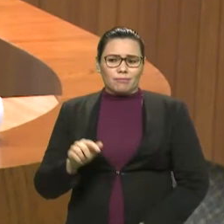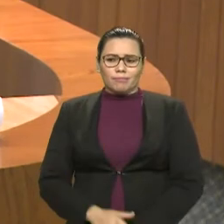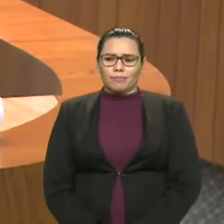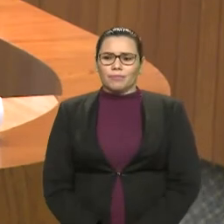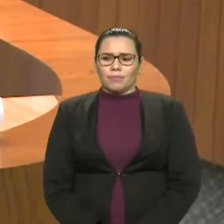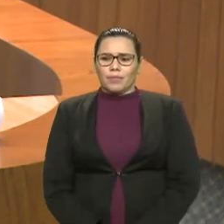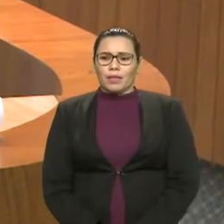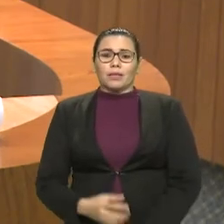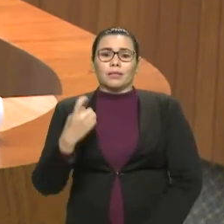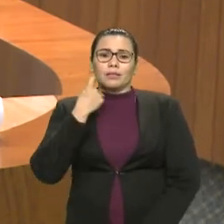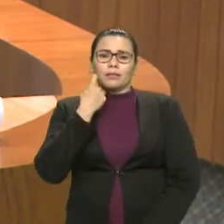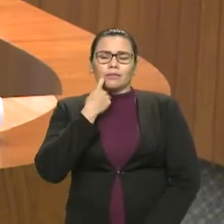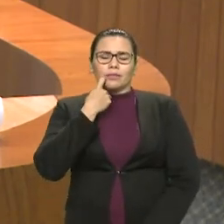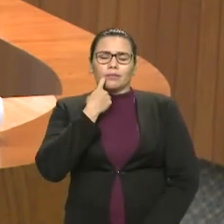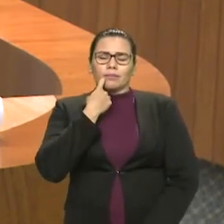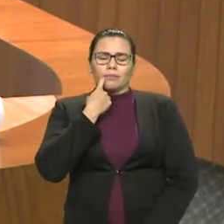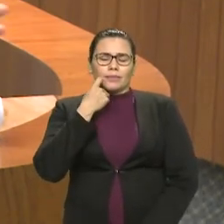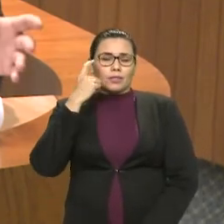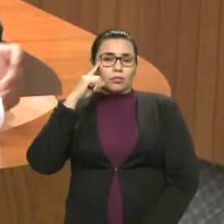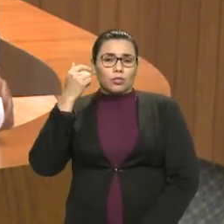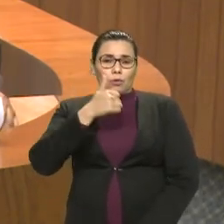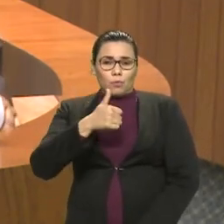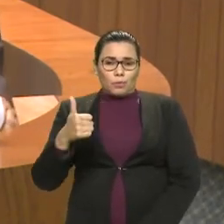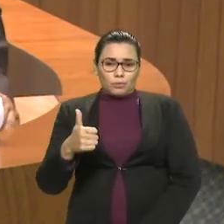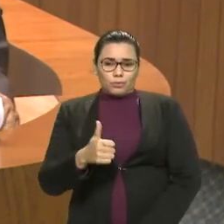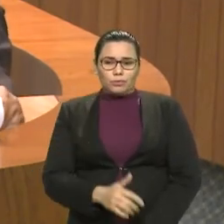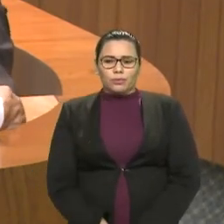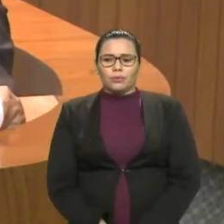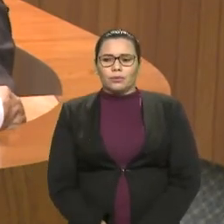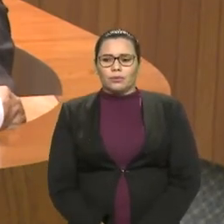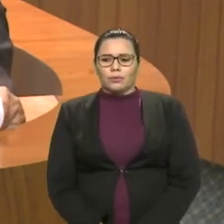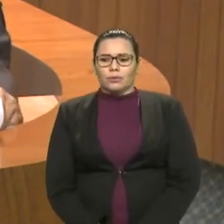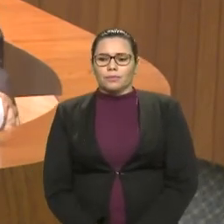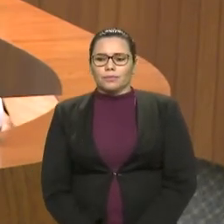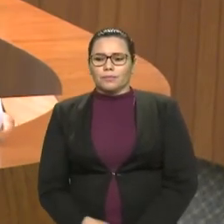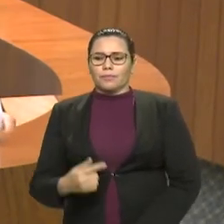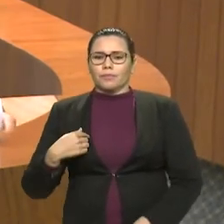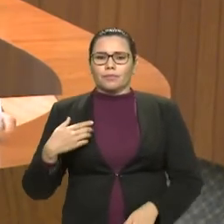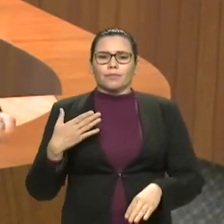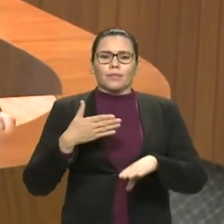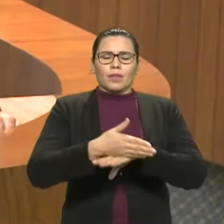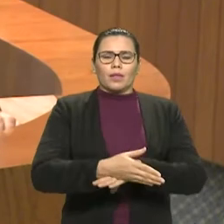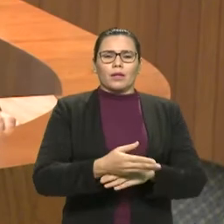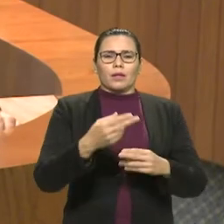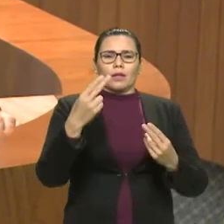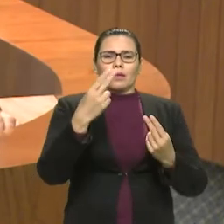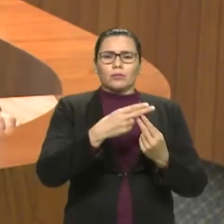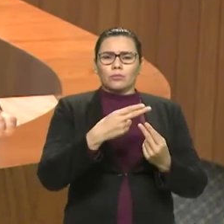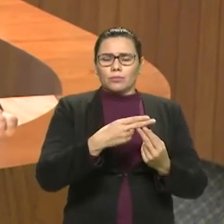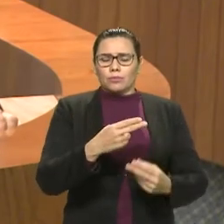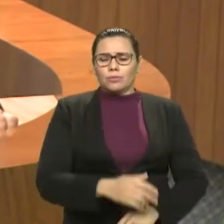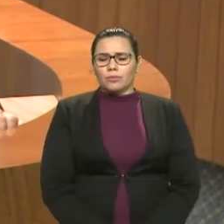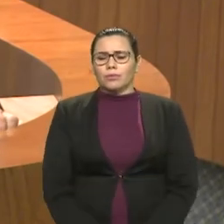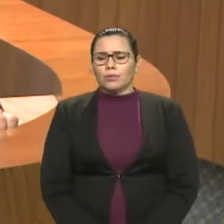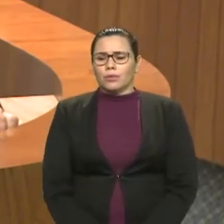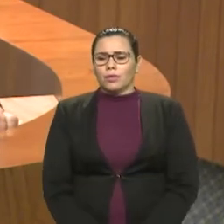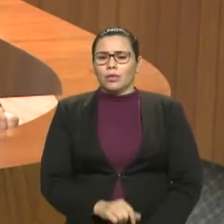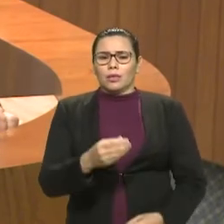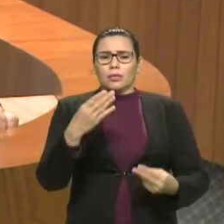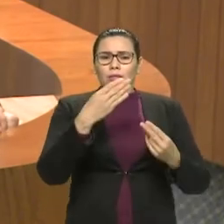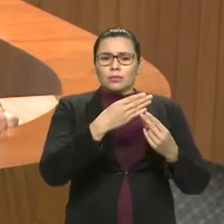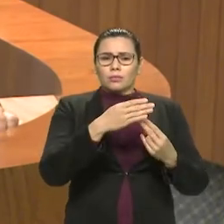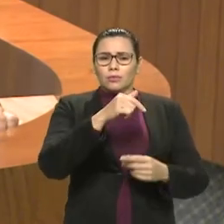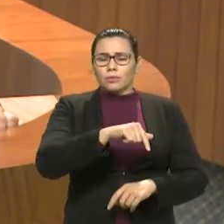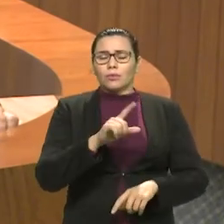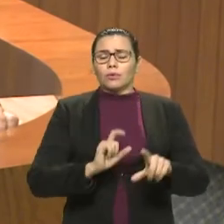onze e tivemos Deputado Rafael leitoa não na querida Timon Timon é essa que eu quero agradecer atenção e o